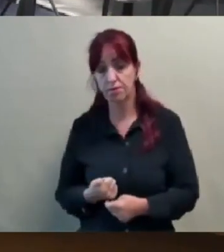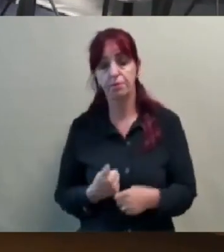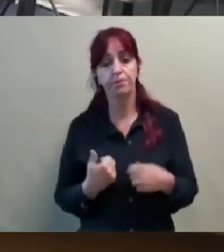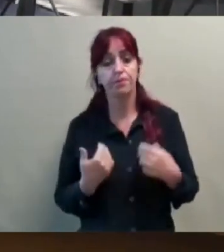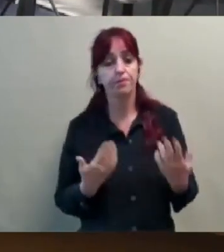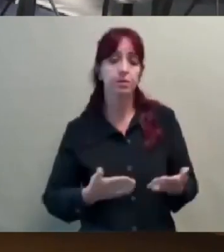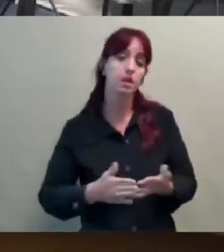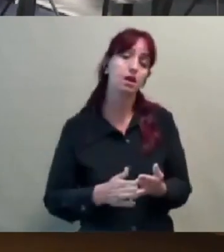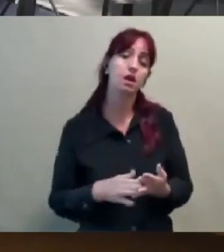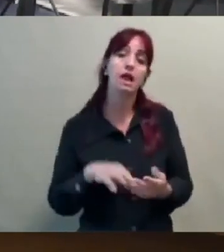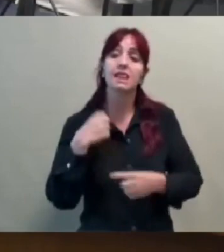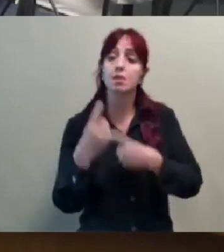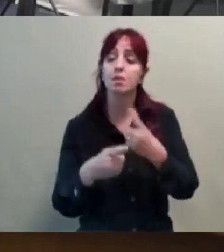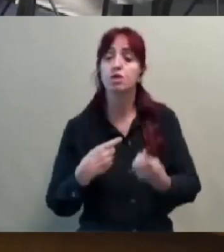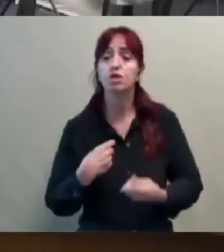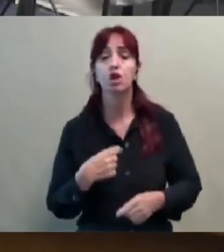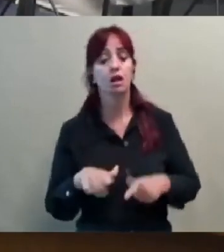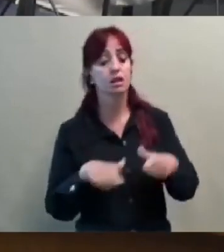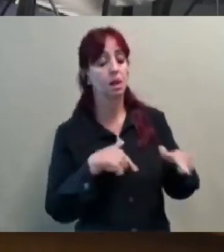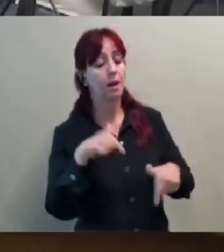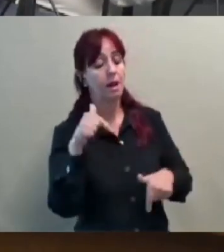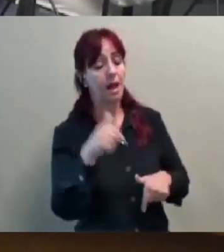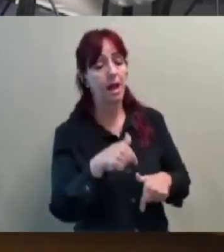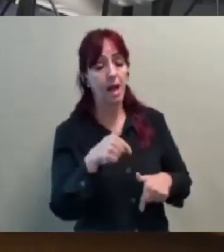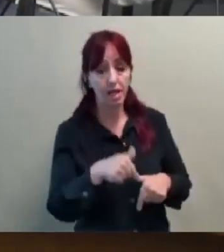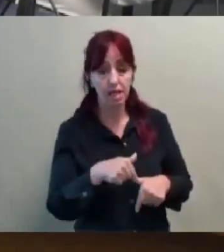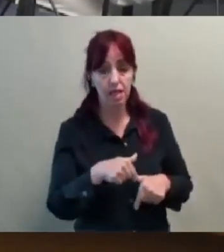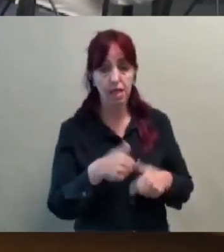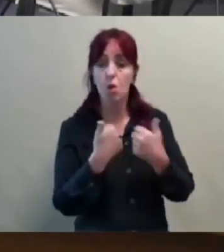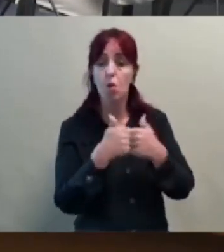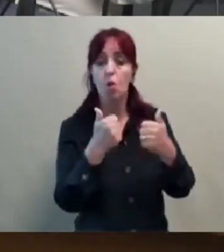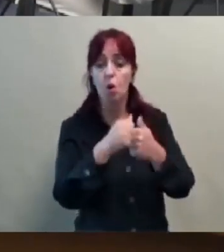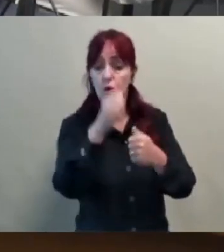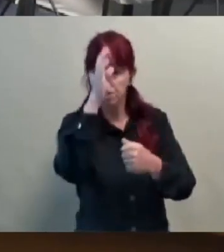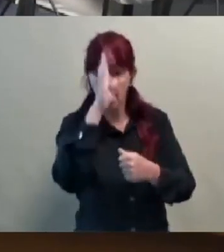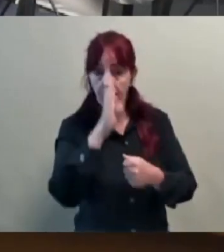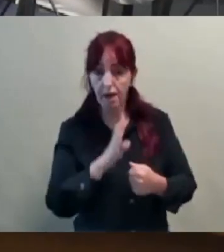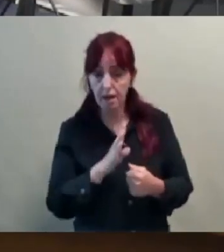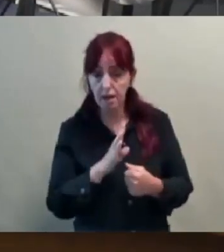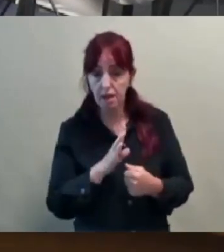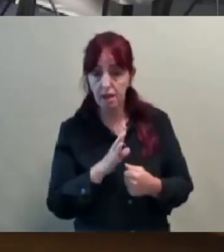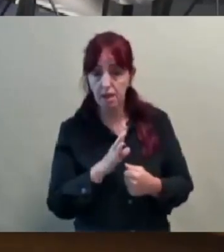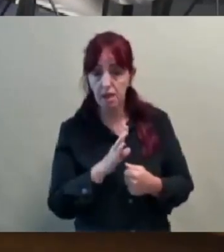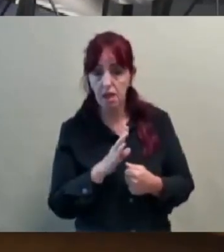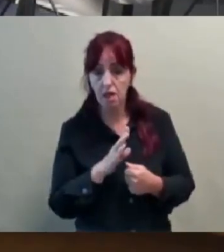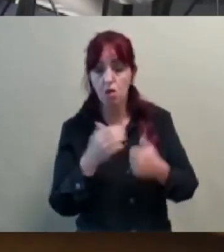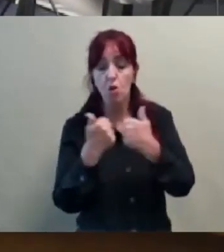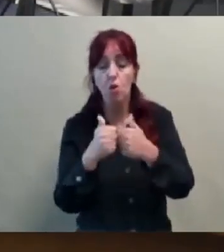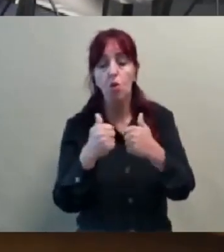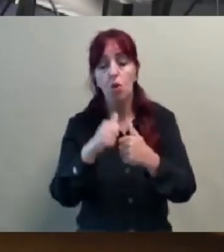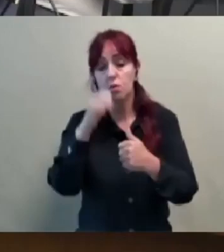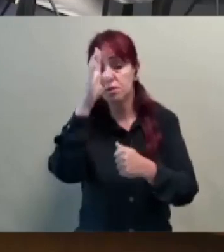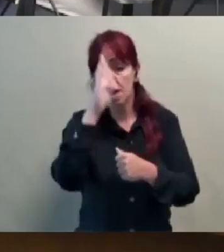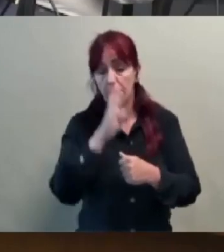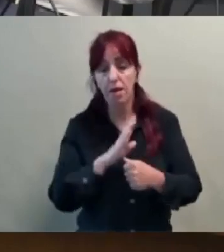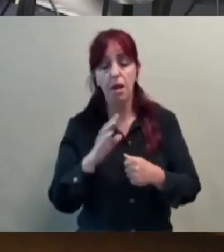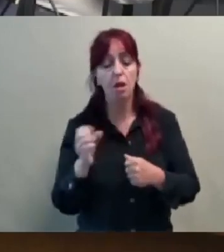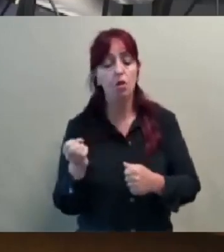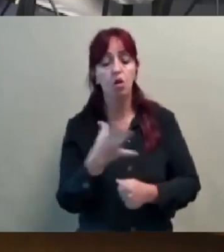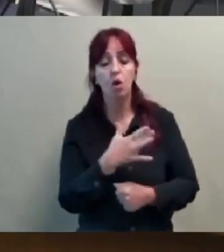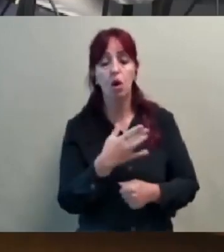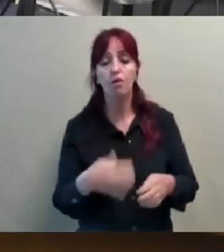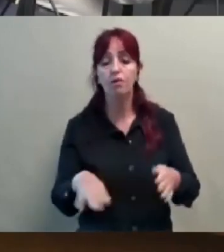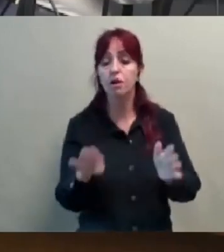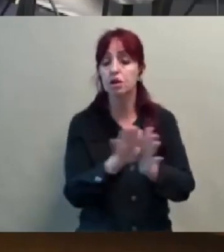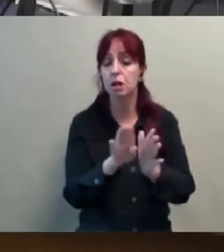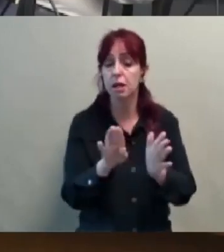de nós trabalharmos aqui o suplementar, os ônibus suplementares novos que vão chegar, daquelas pessoas que